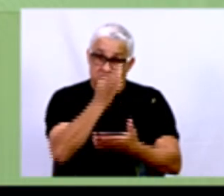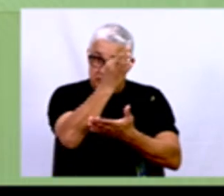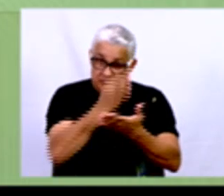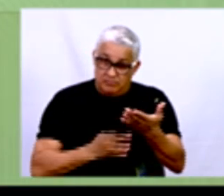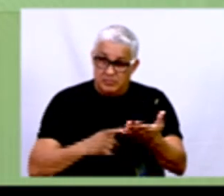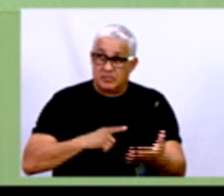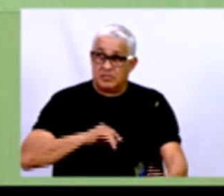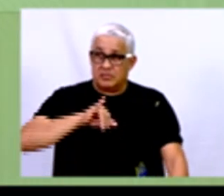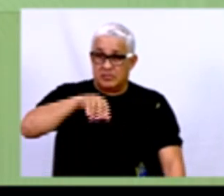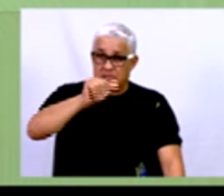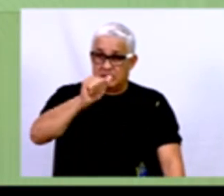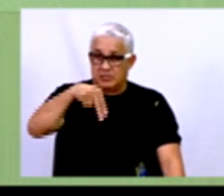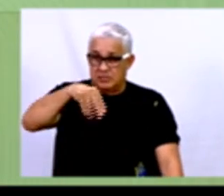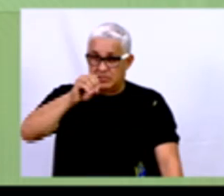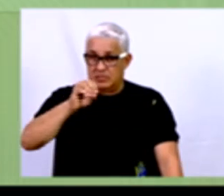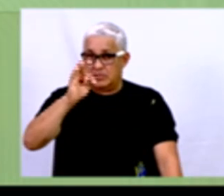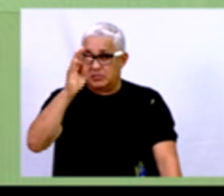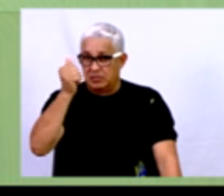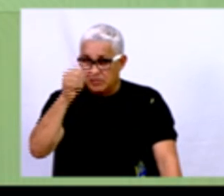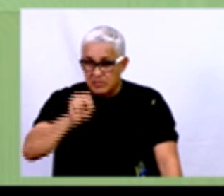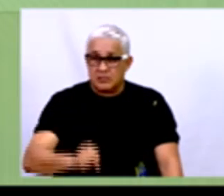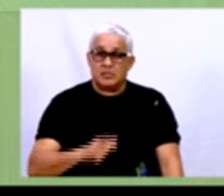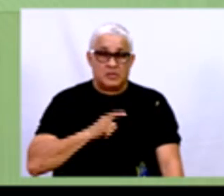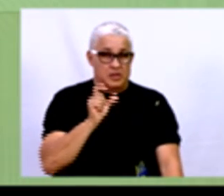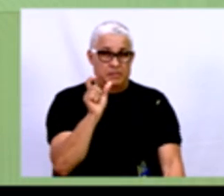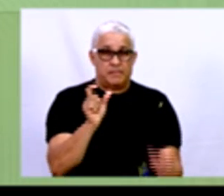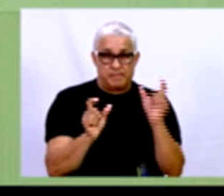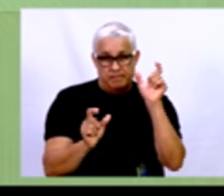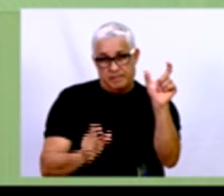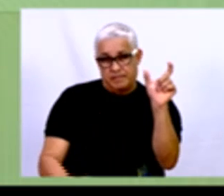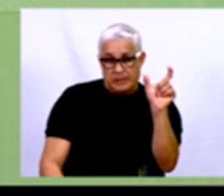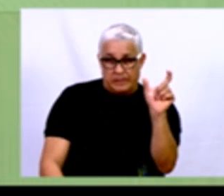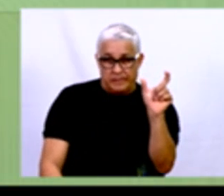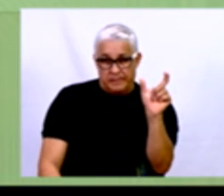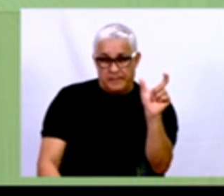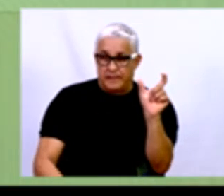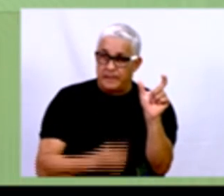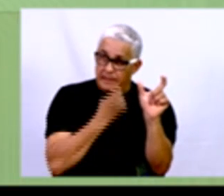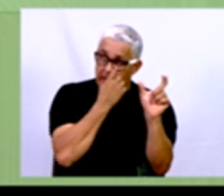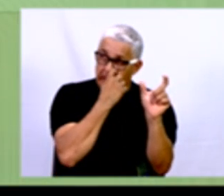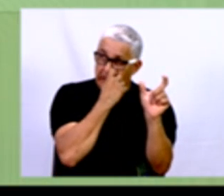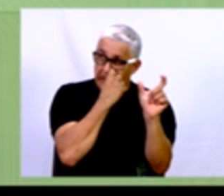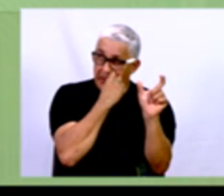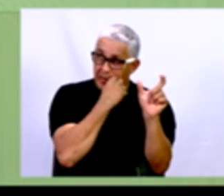palavra janotas, nós temos a palavra